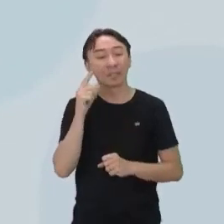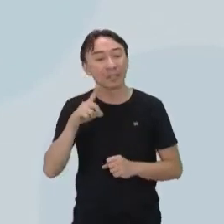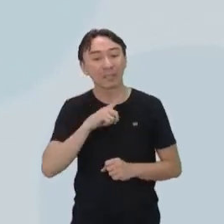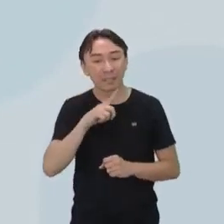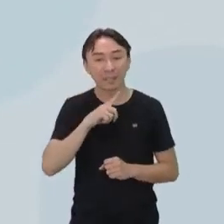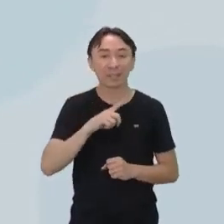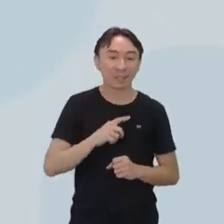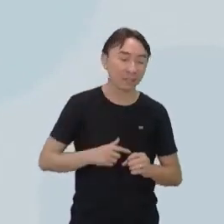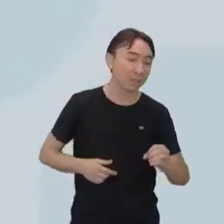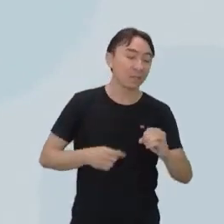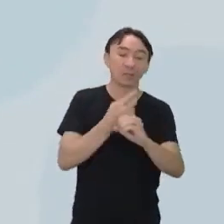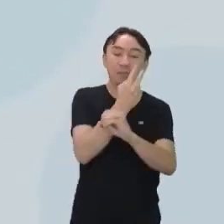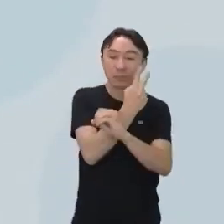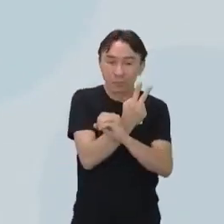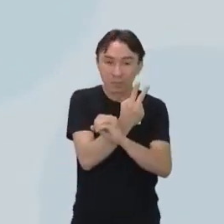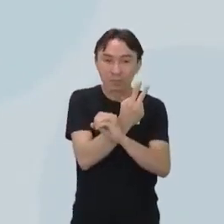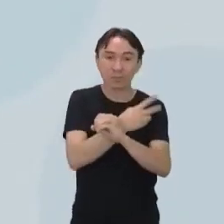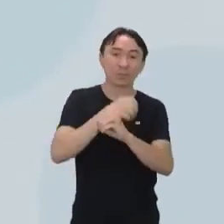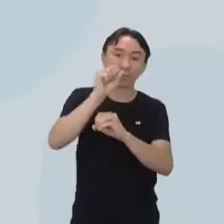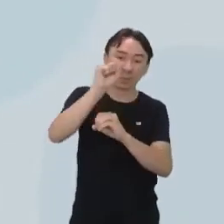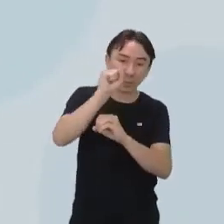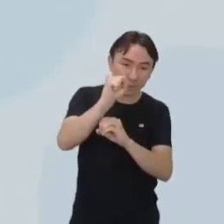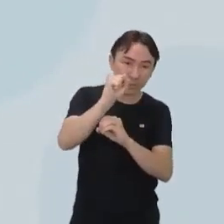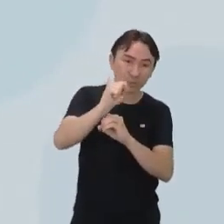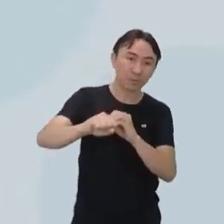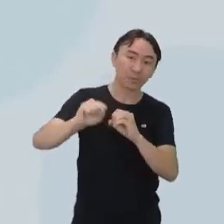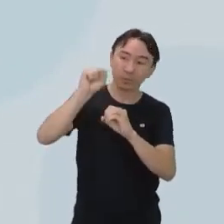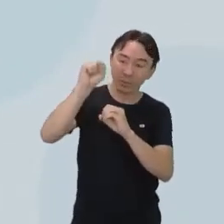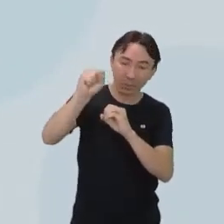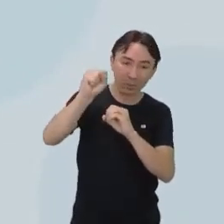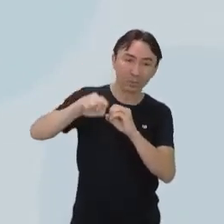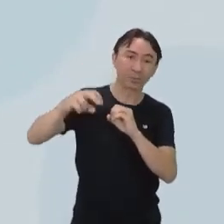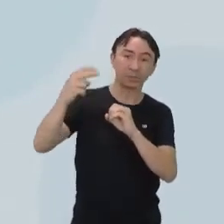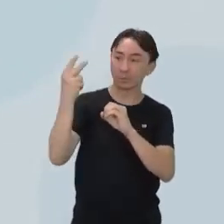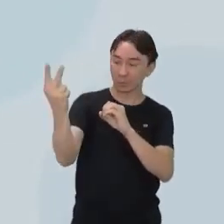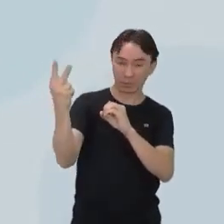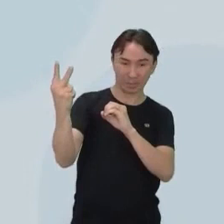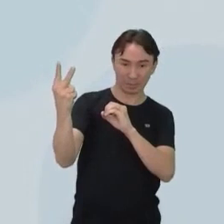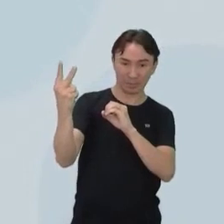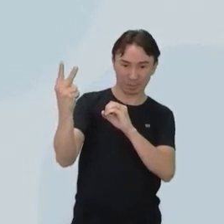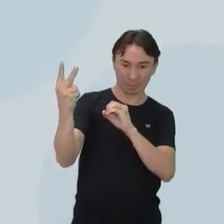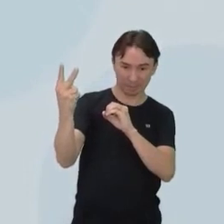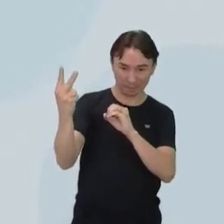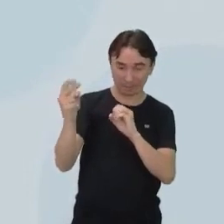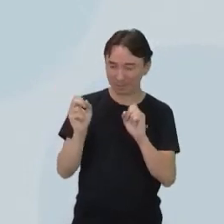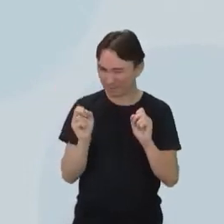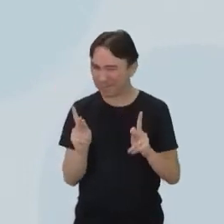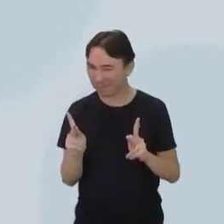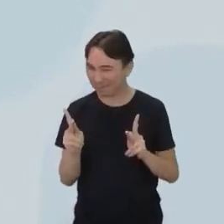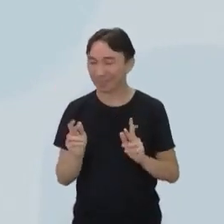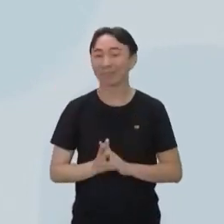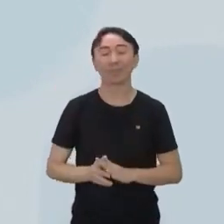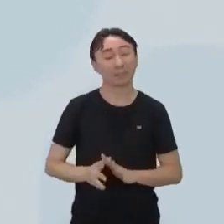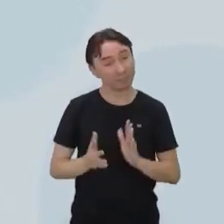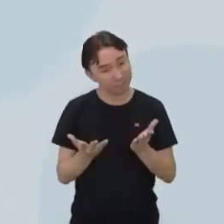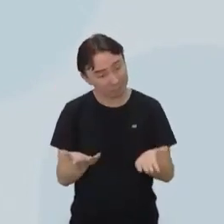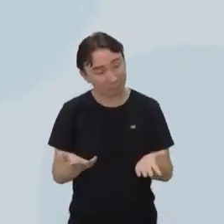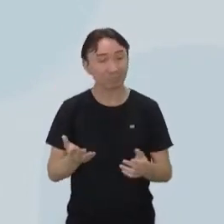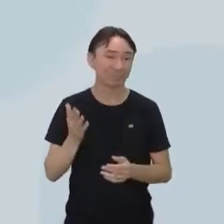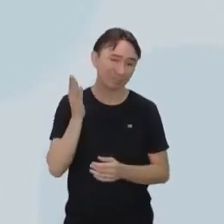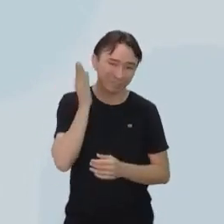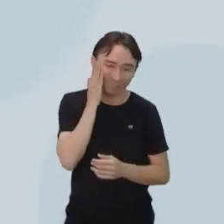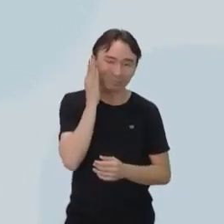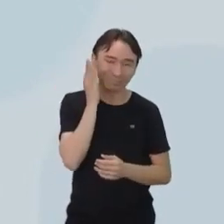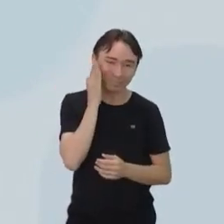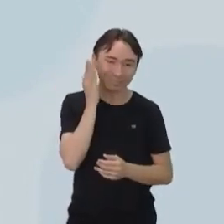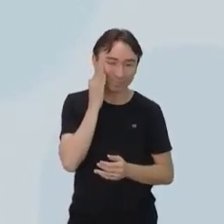K, 8 na camada L, 8 na camada M e 2 na camada N. E, logicamente,